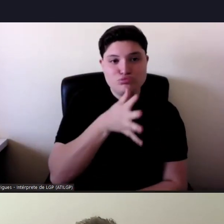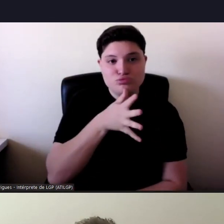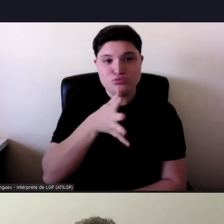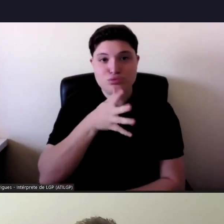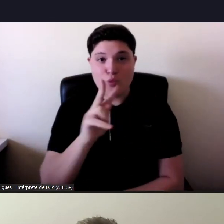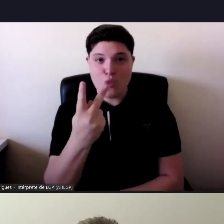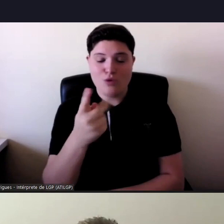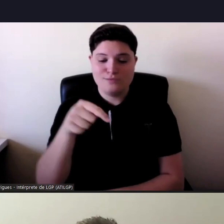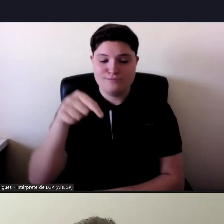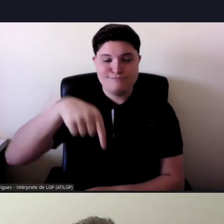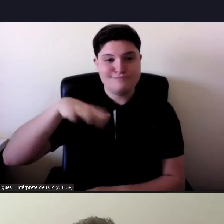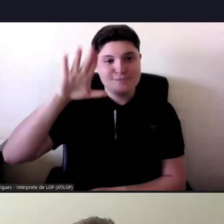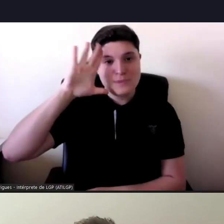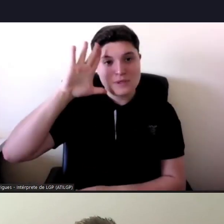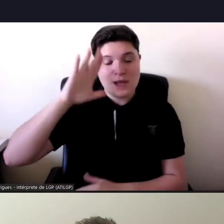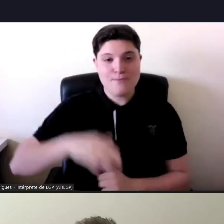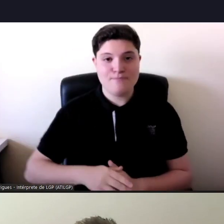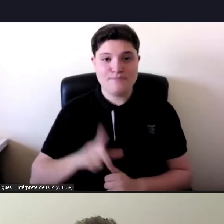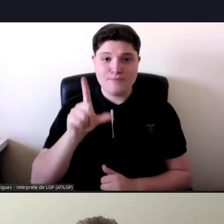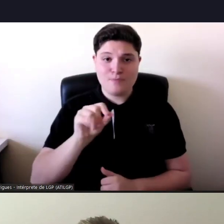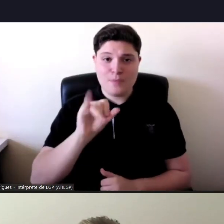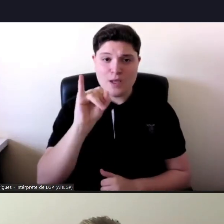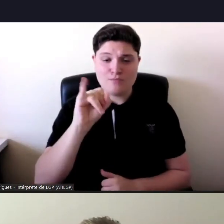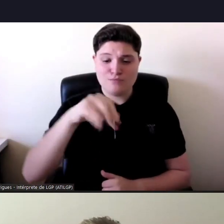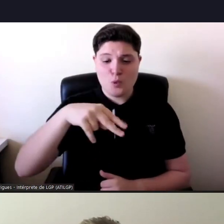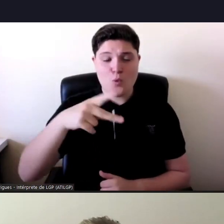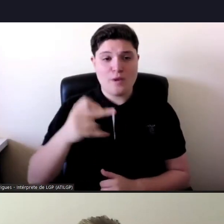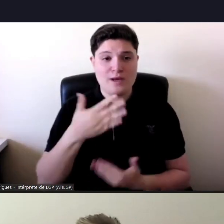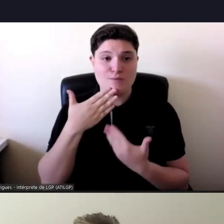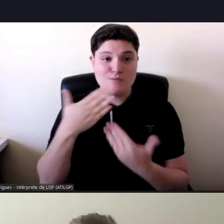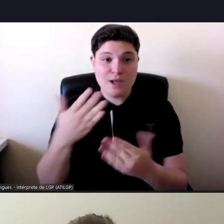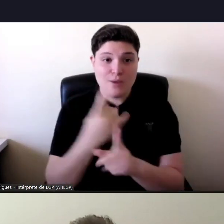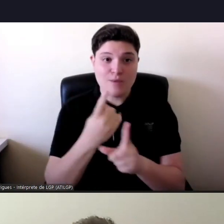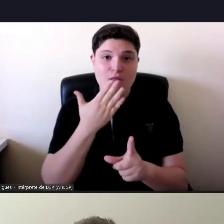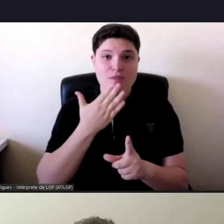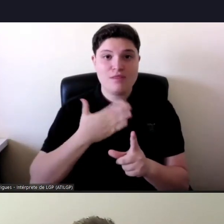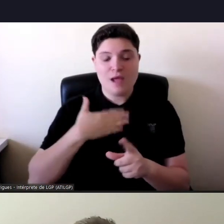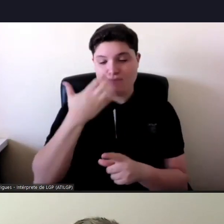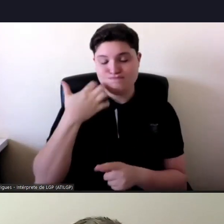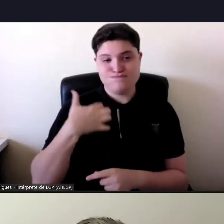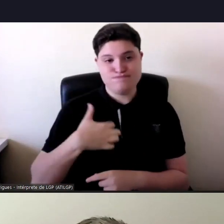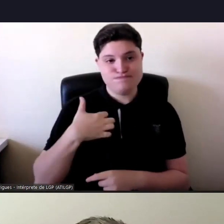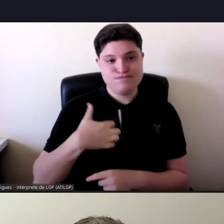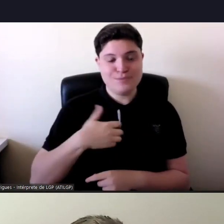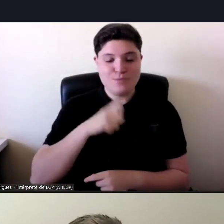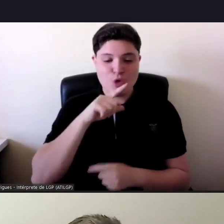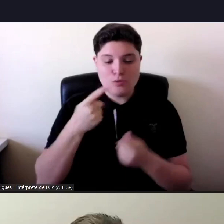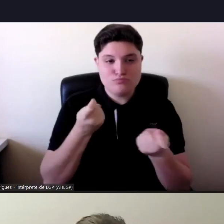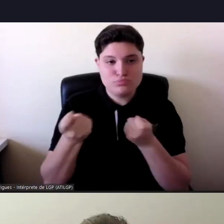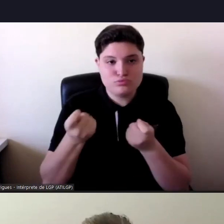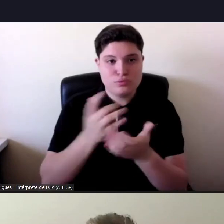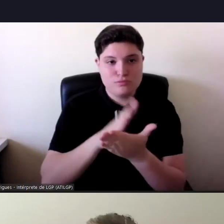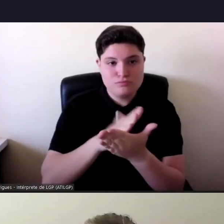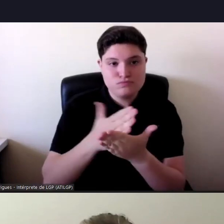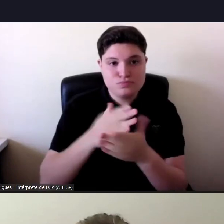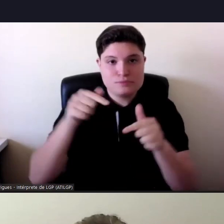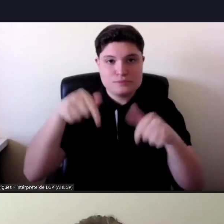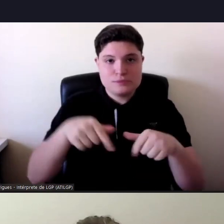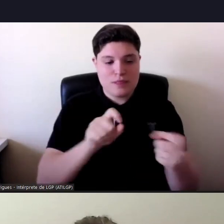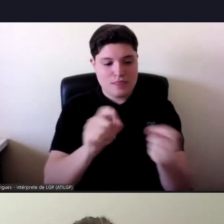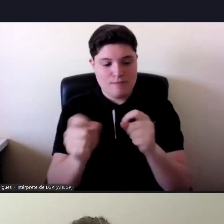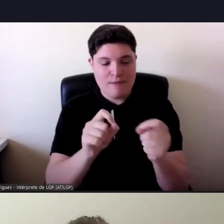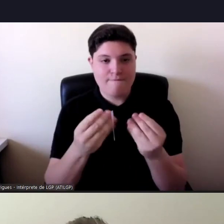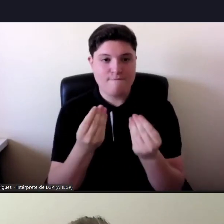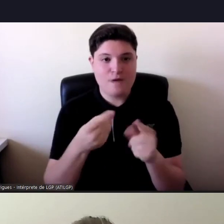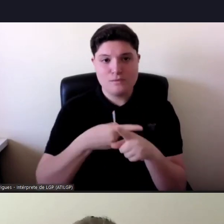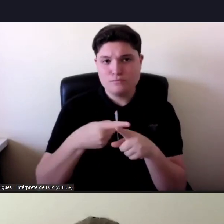tarde e ao Instituto, não só por me darem o privilégio de moderar este seguramente interessante debate,